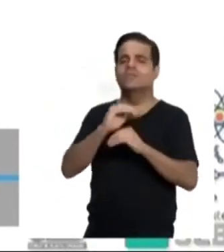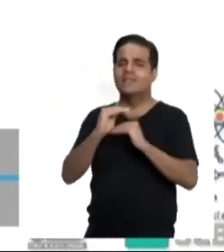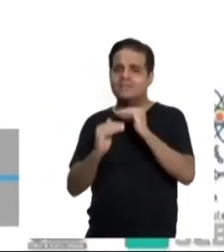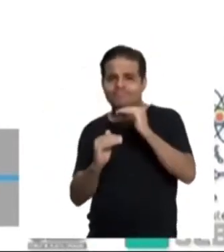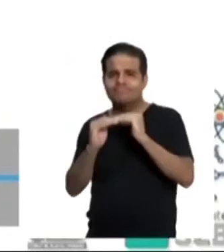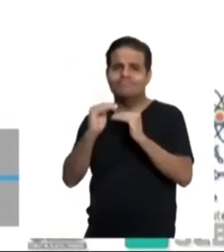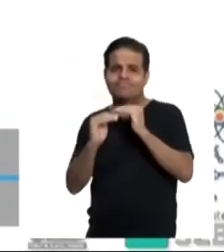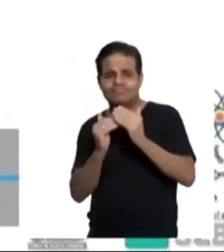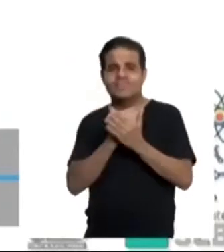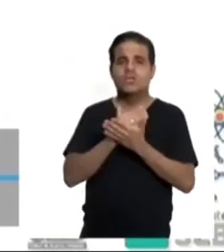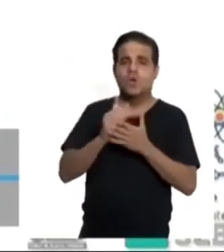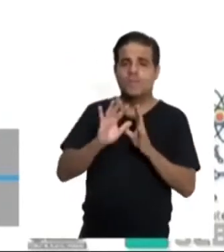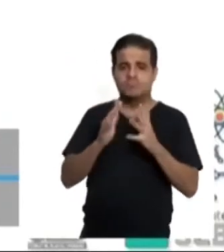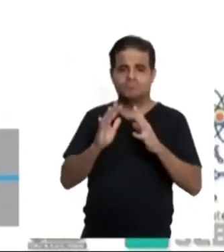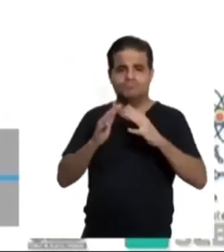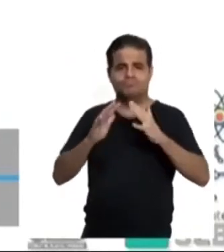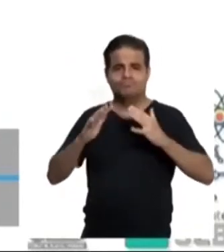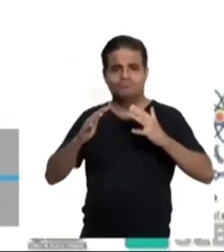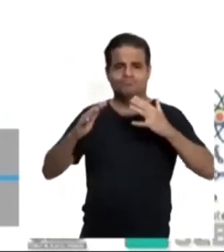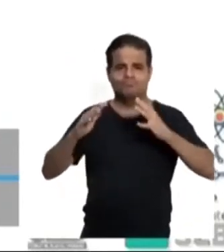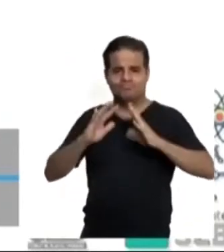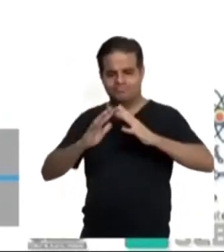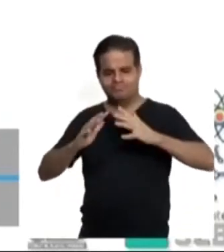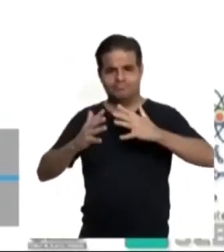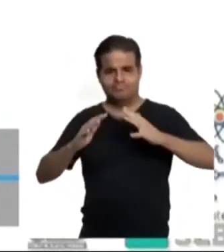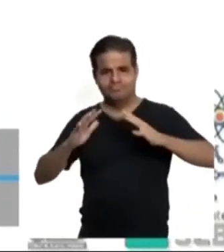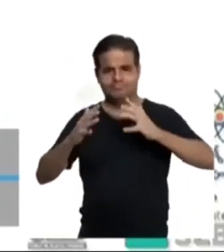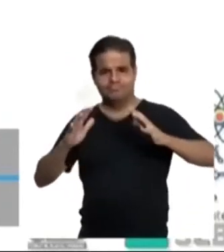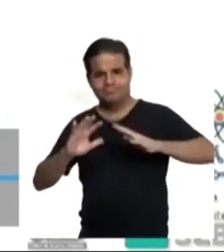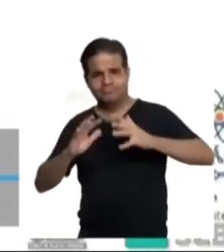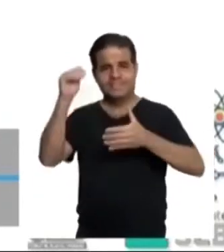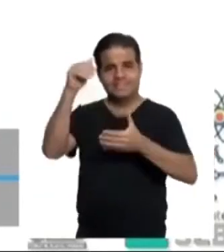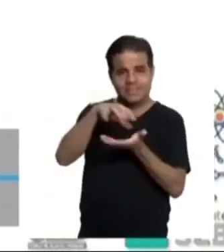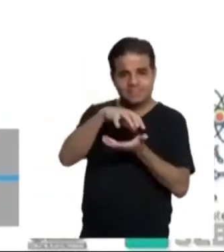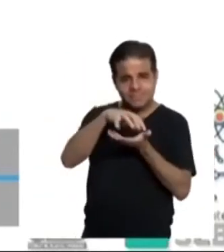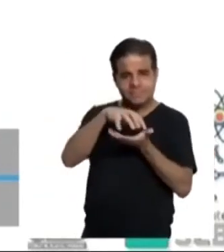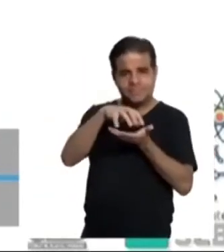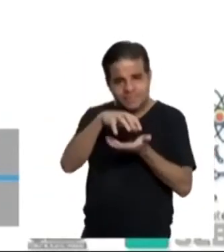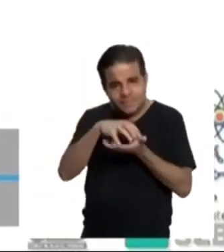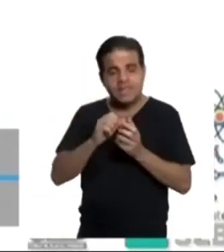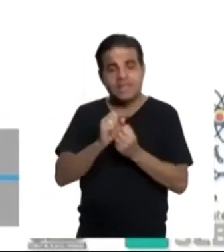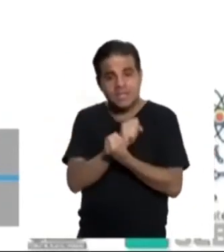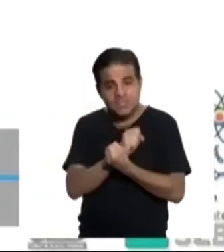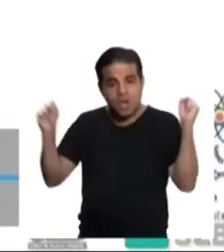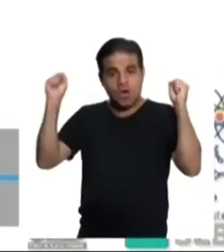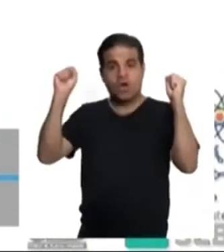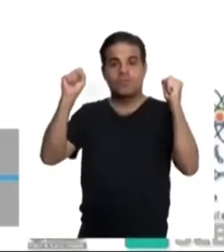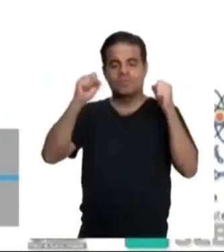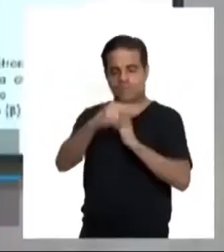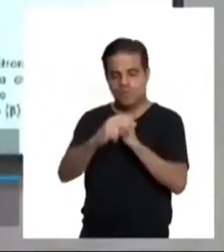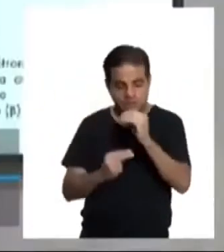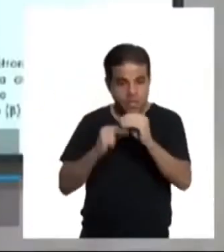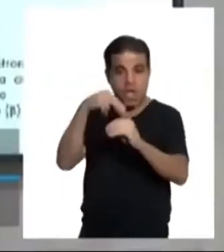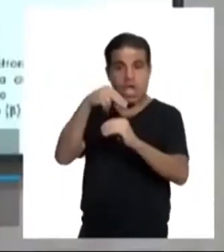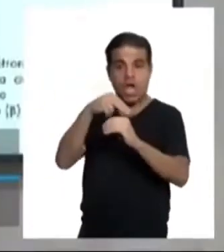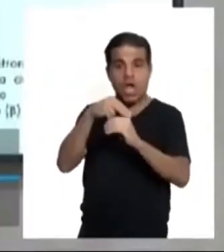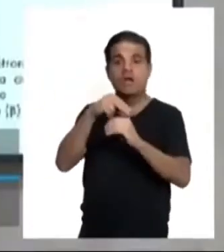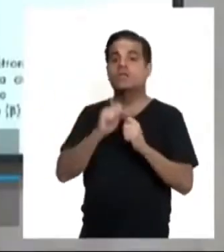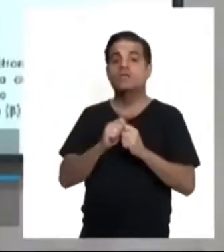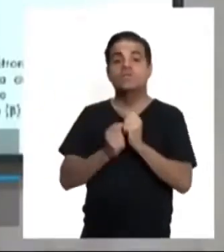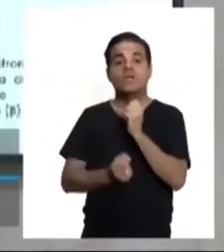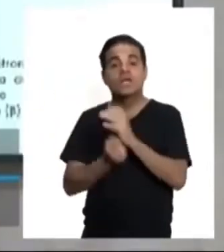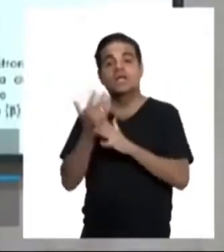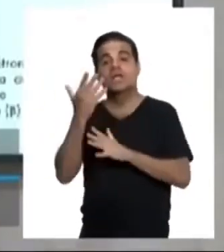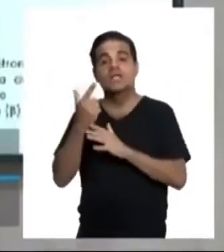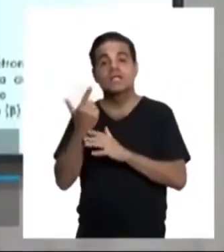ele começa a vibrar tanto as suas partículas dentro do núcleo, que o nêutron se rompe. E a hora que o nêutron se rompe, ele forma